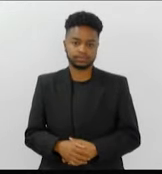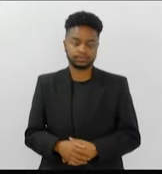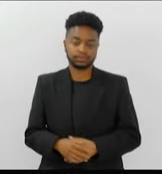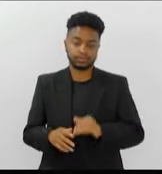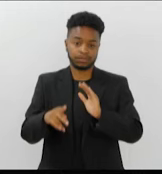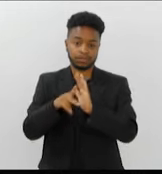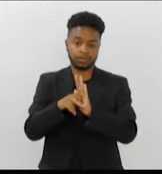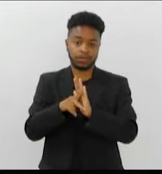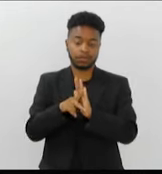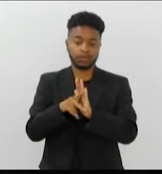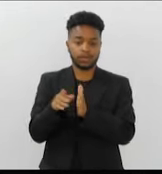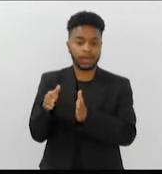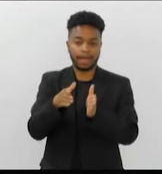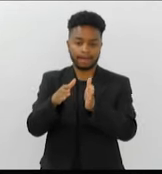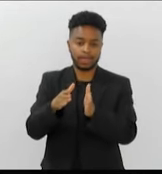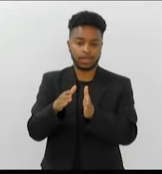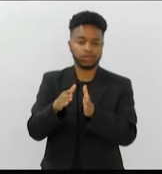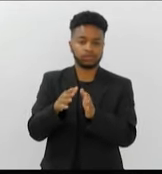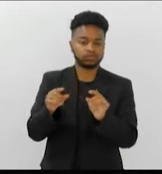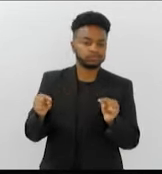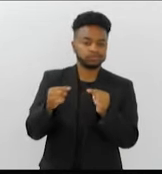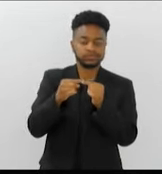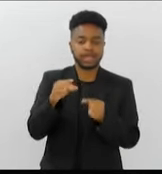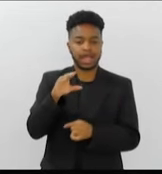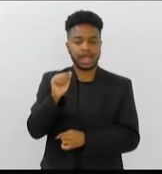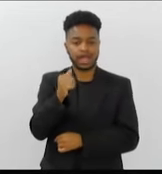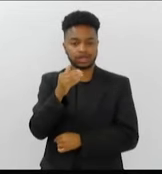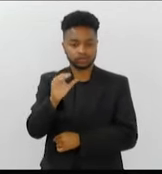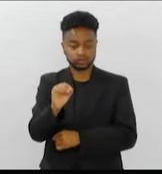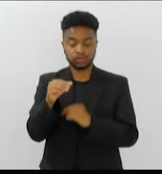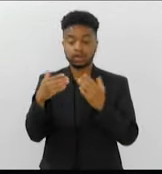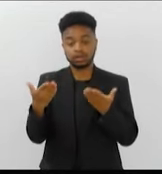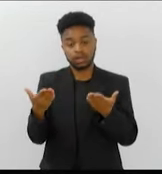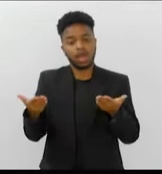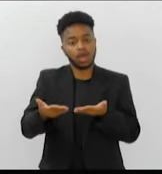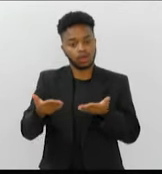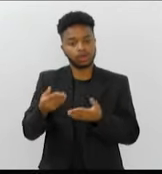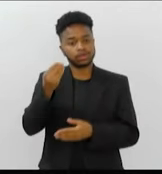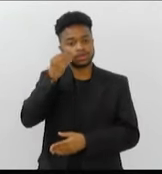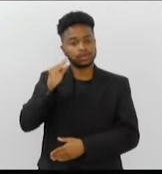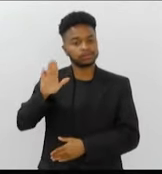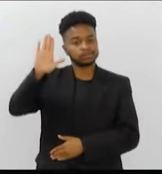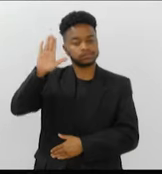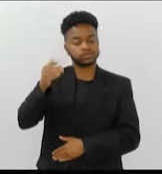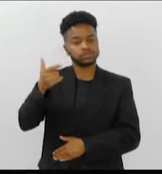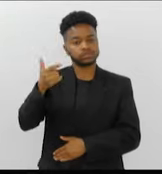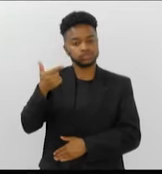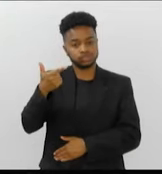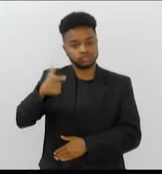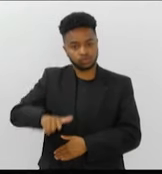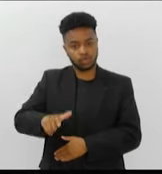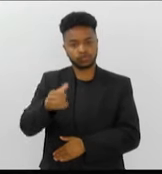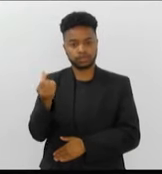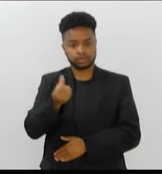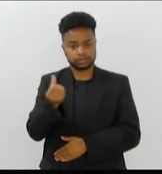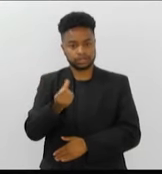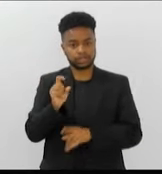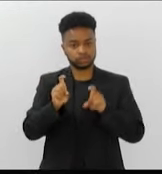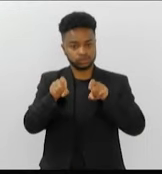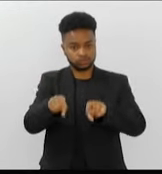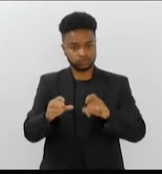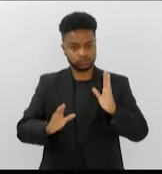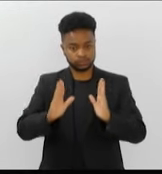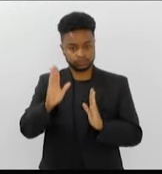aço. E vai estar concorrendo ao seu sexto mandato. E a não